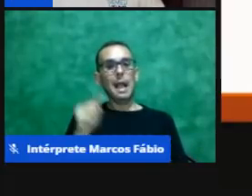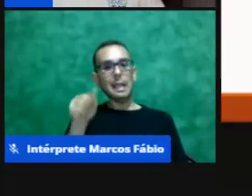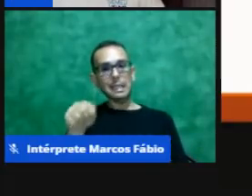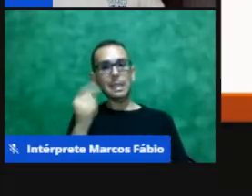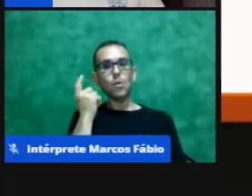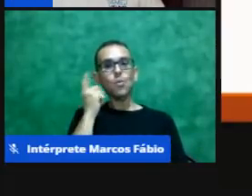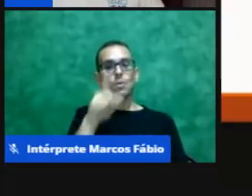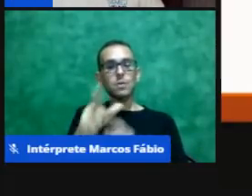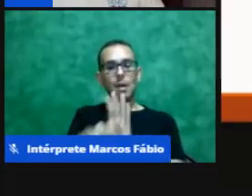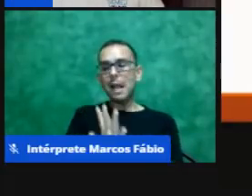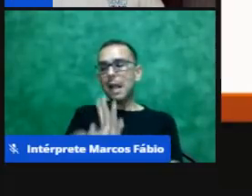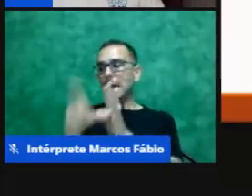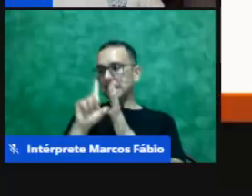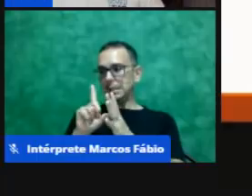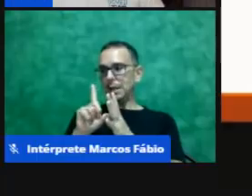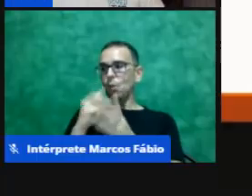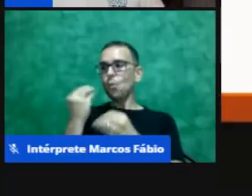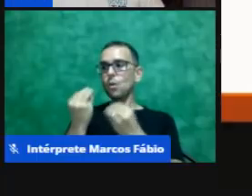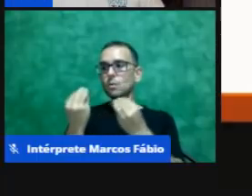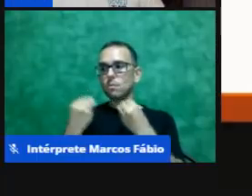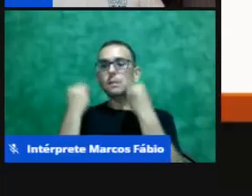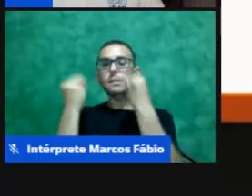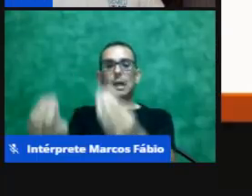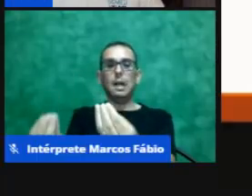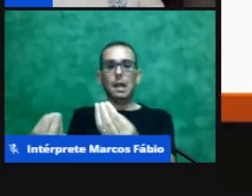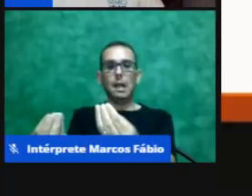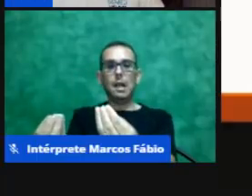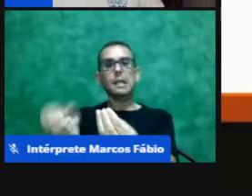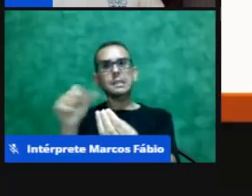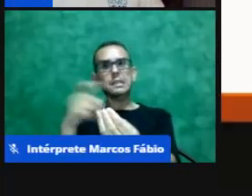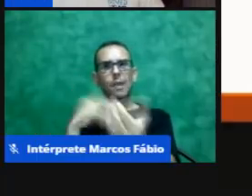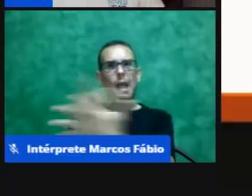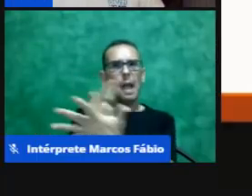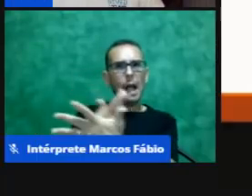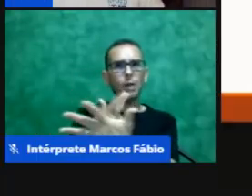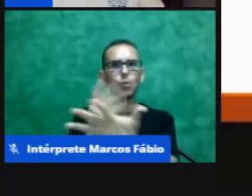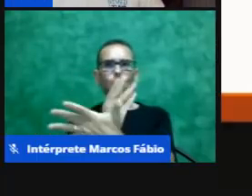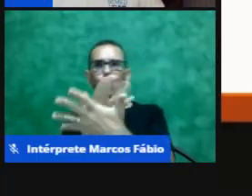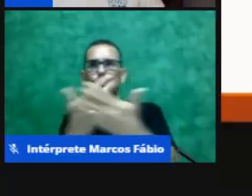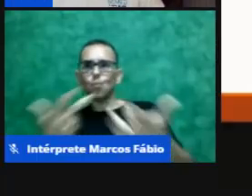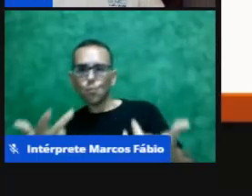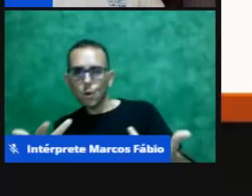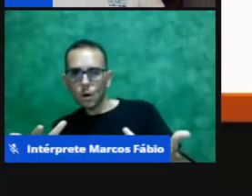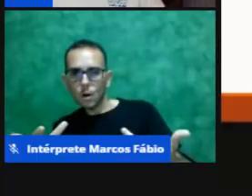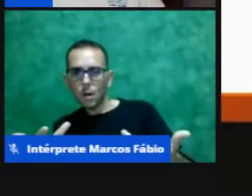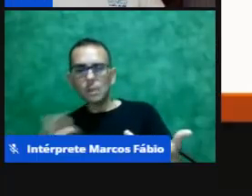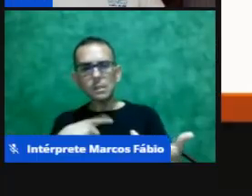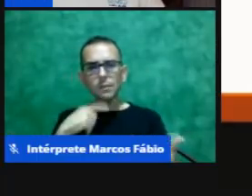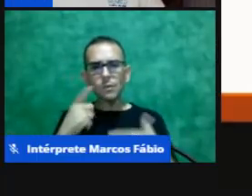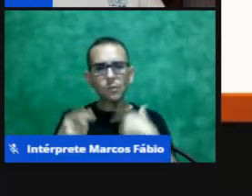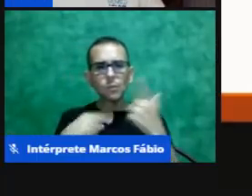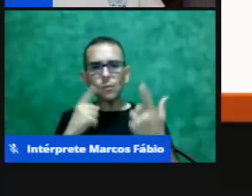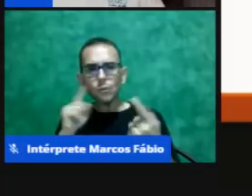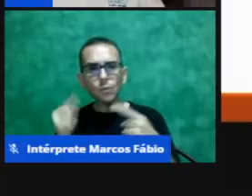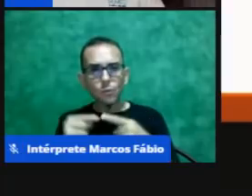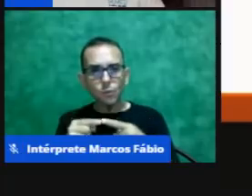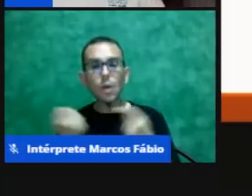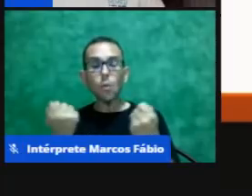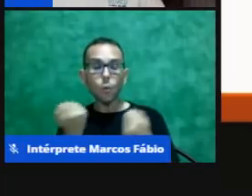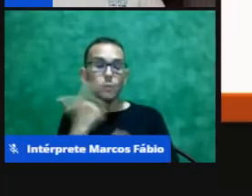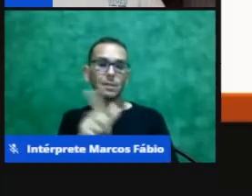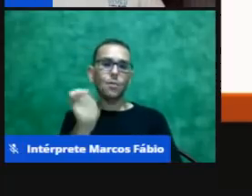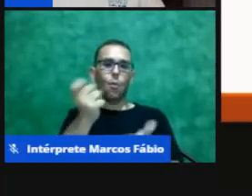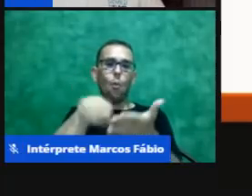consigo antecipar o que ele vai entregar. Então, se ele tiver errado alguma coisa, se ele teve dúvida em algo, eu consigo